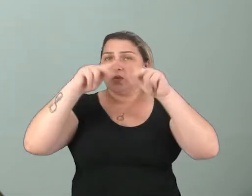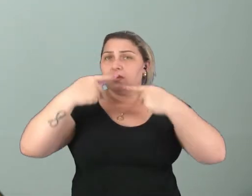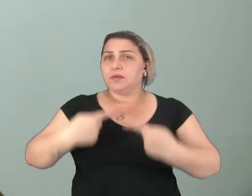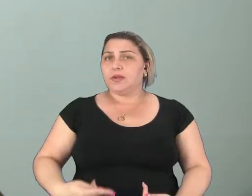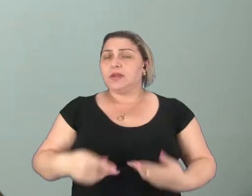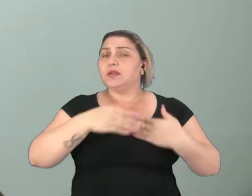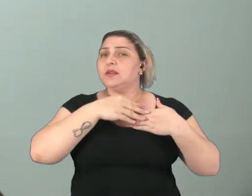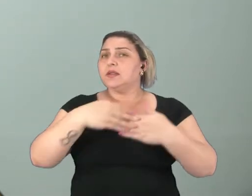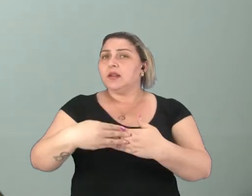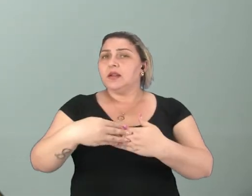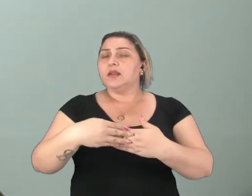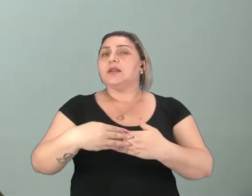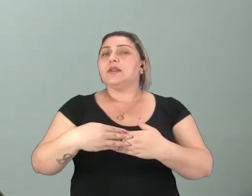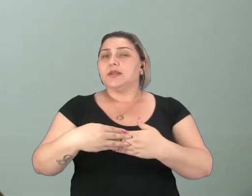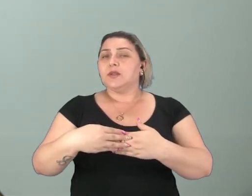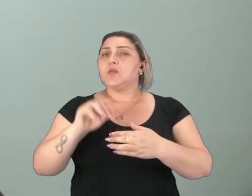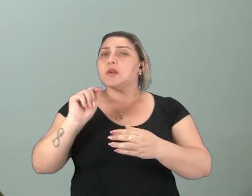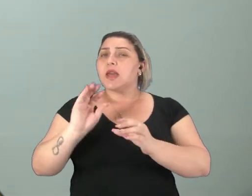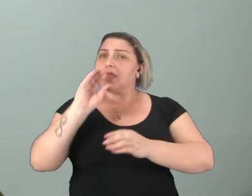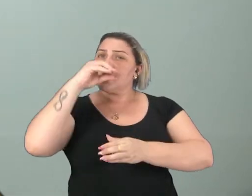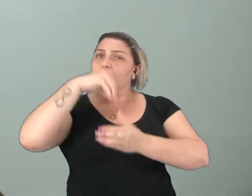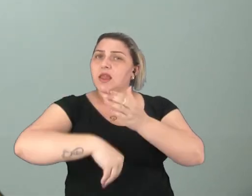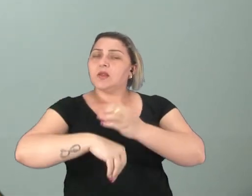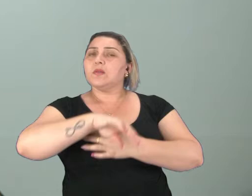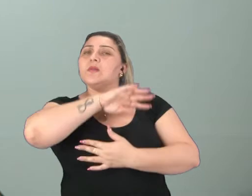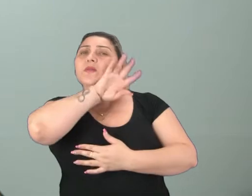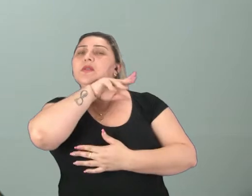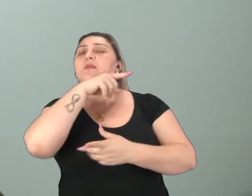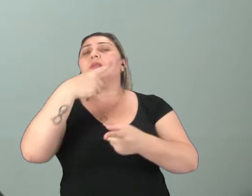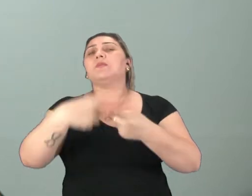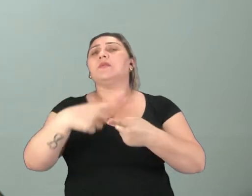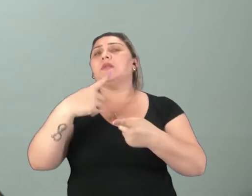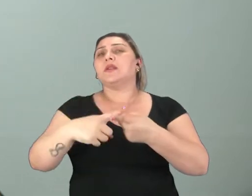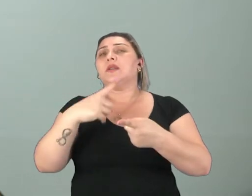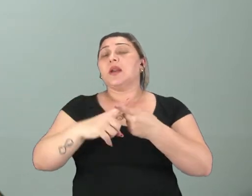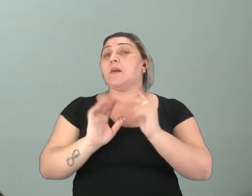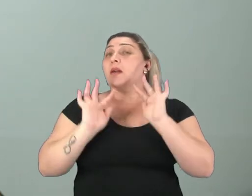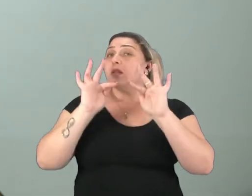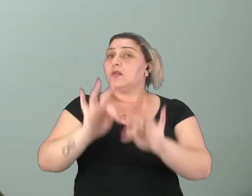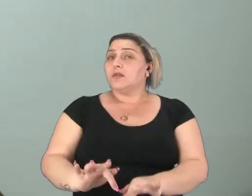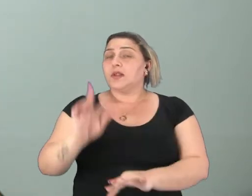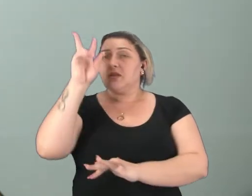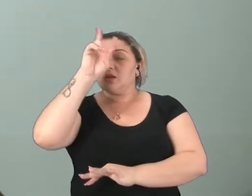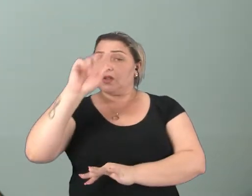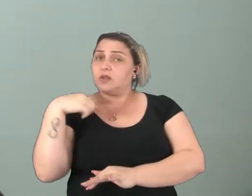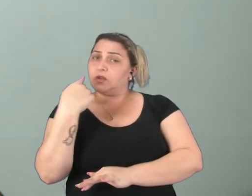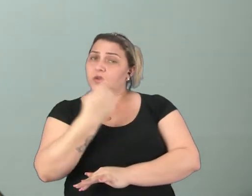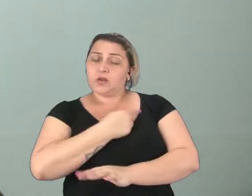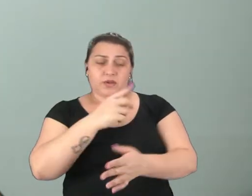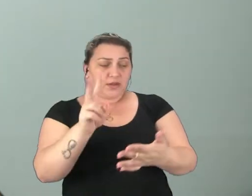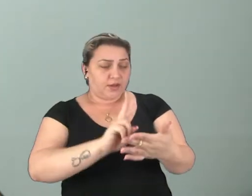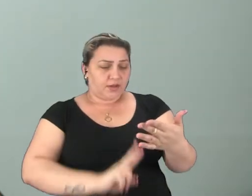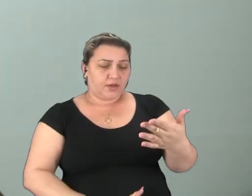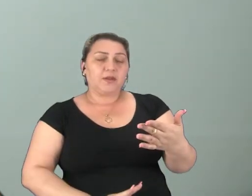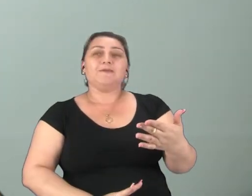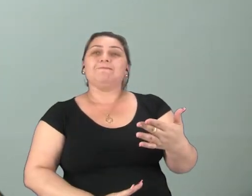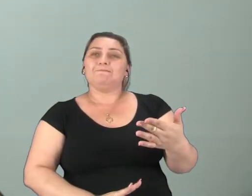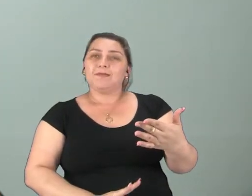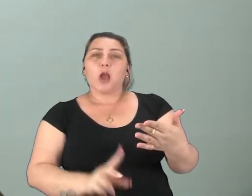ele traz isso personificado nos animais, por quê? Para que ao final da história, nós como leitores